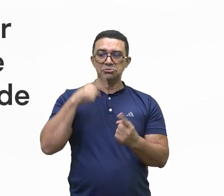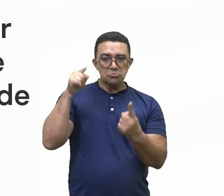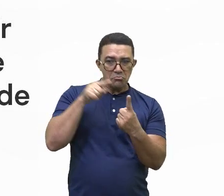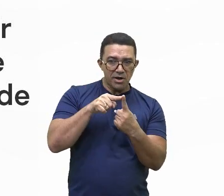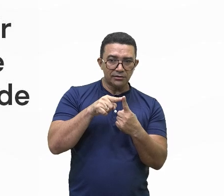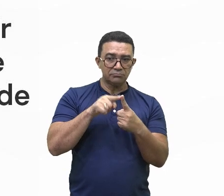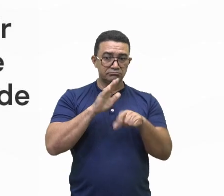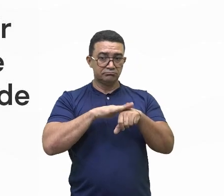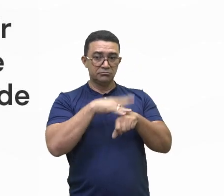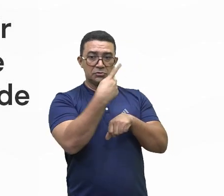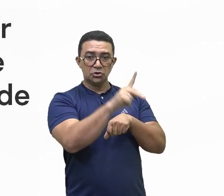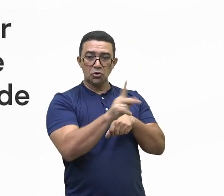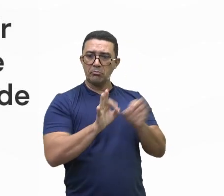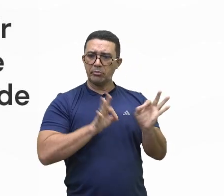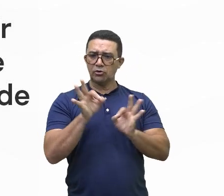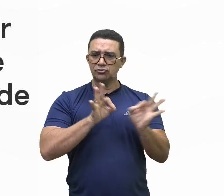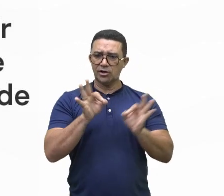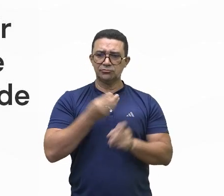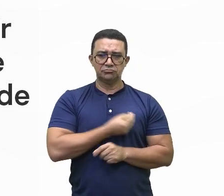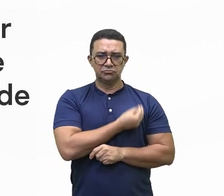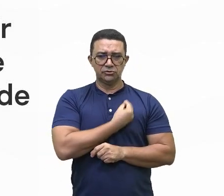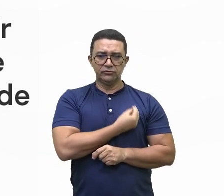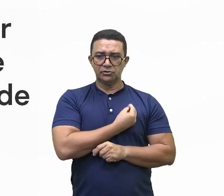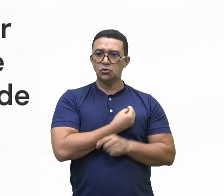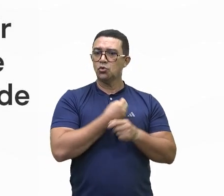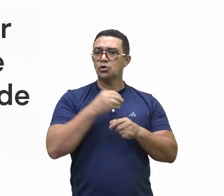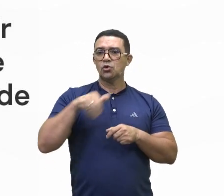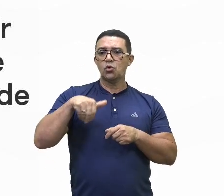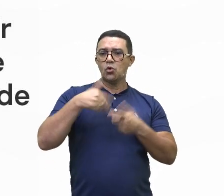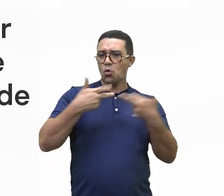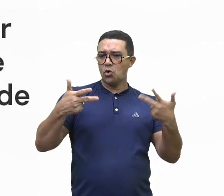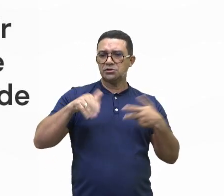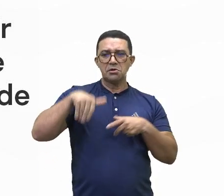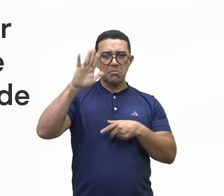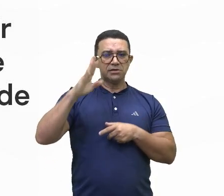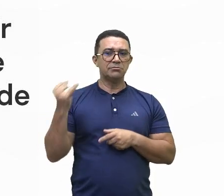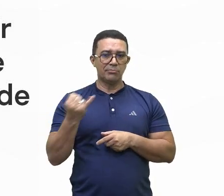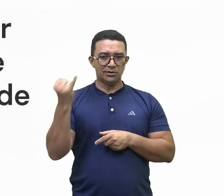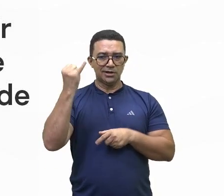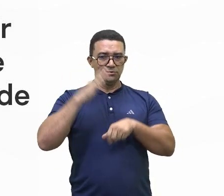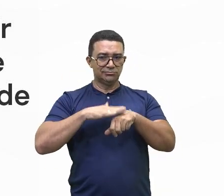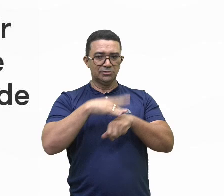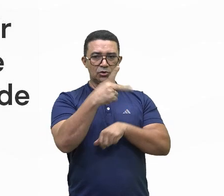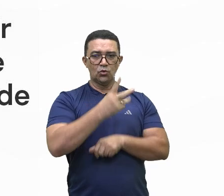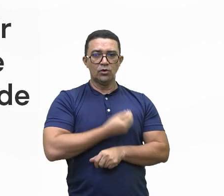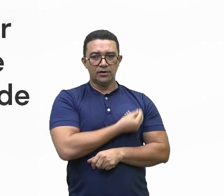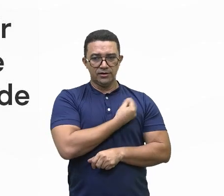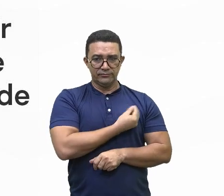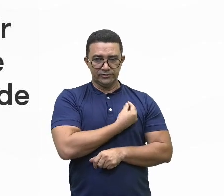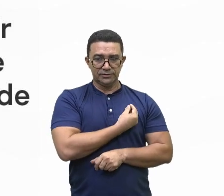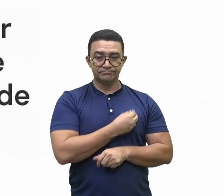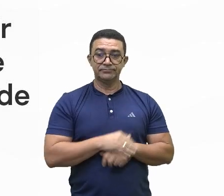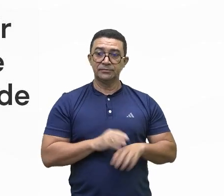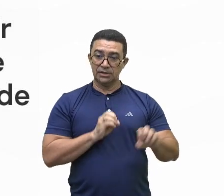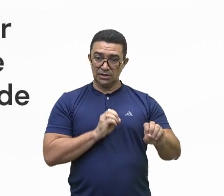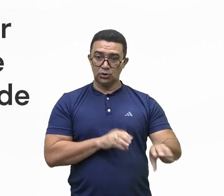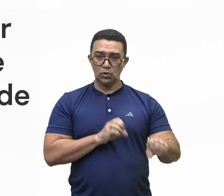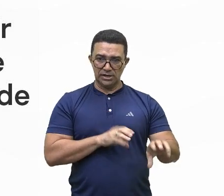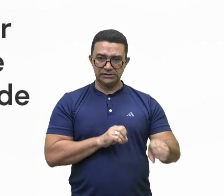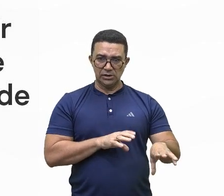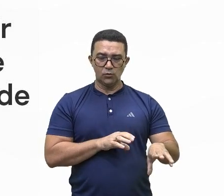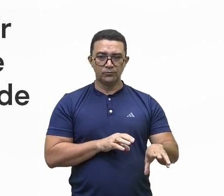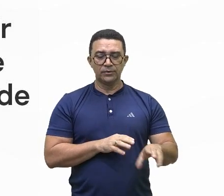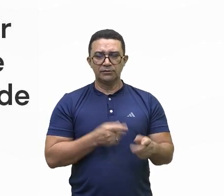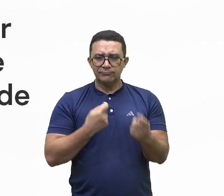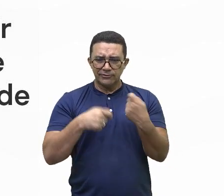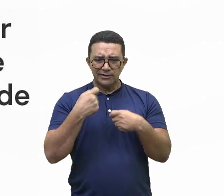com o seu projeto de vida e suas prioridades definidas. Então vejam aqui que na educação financeira, eu não estou aqui